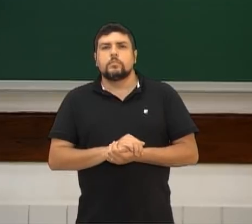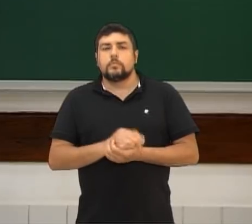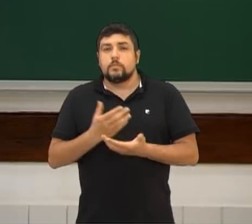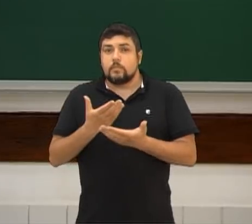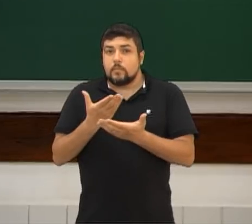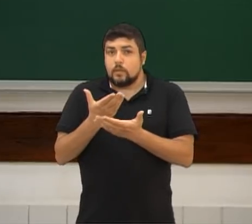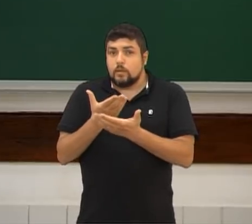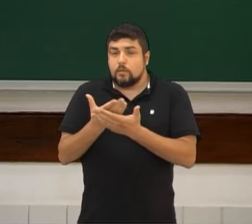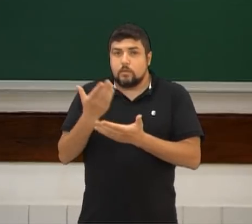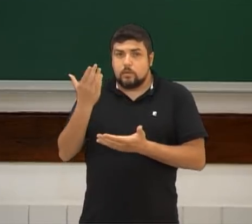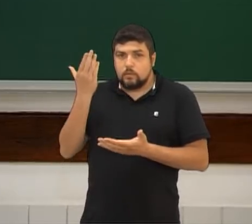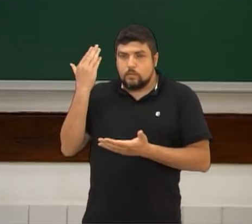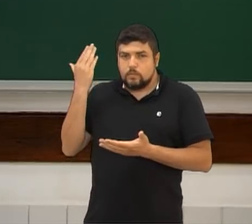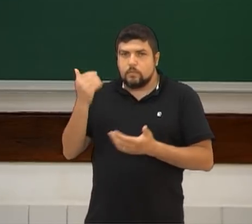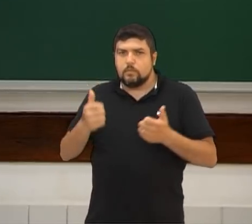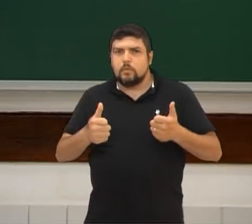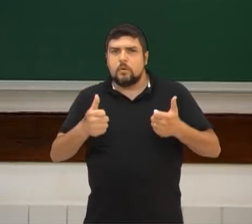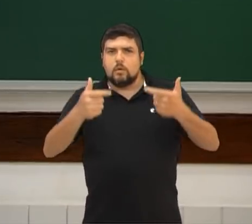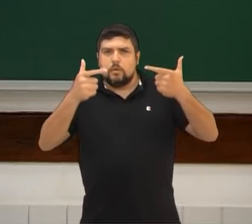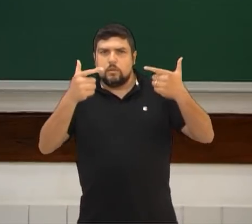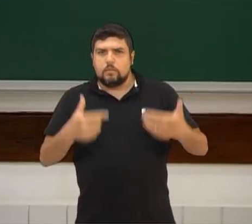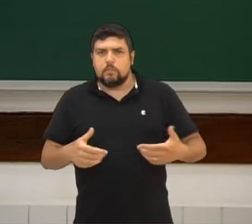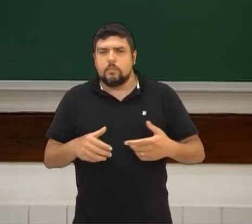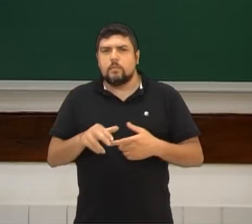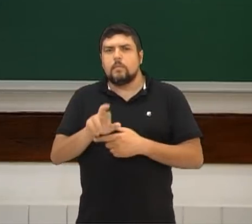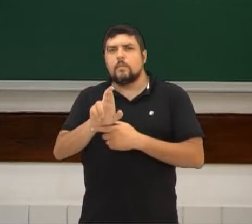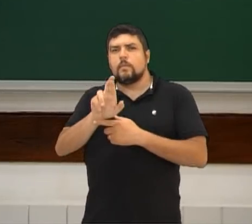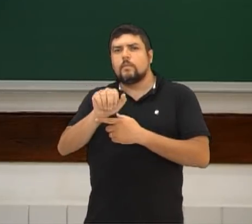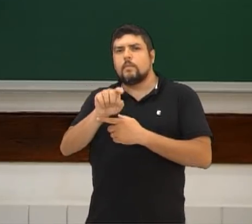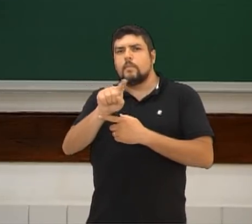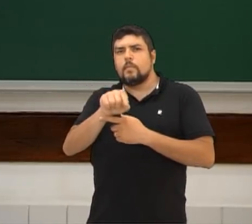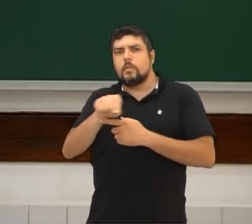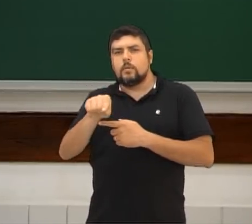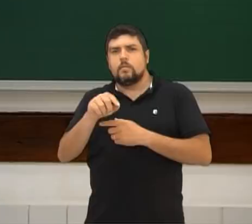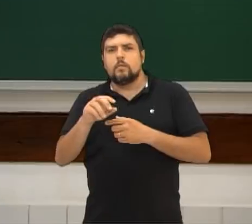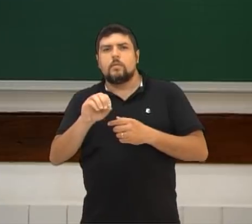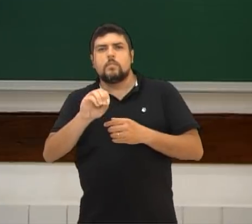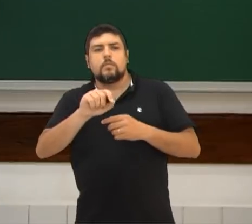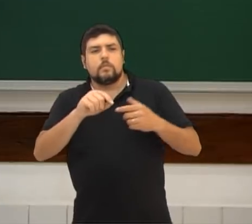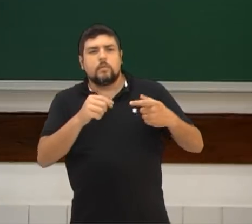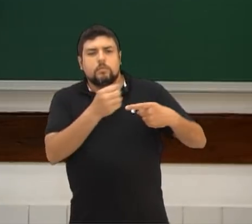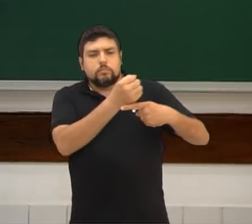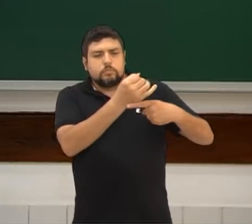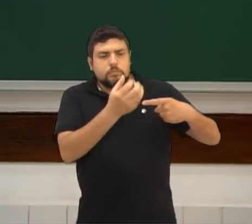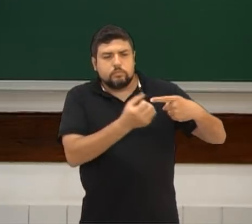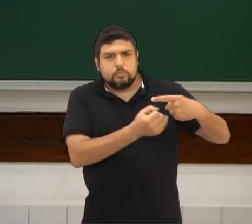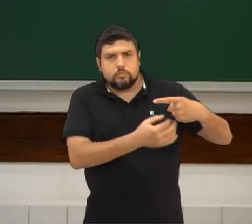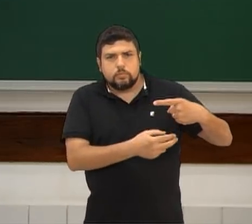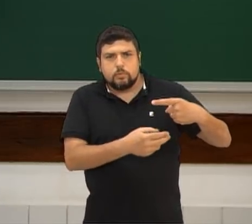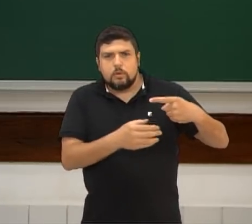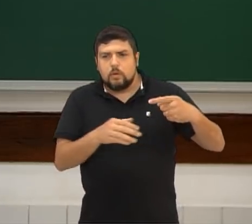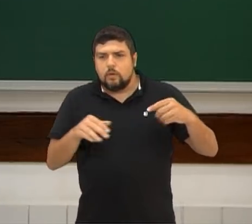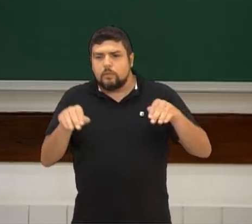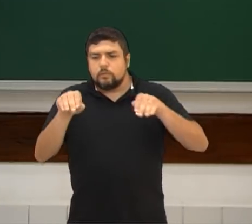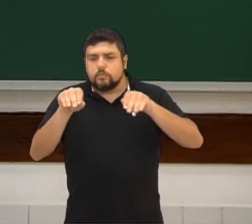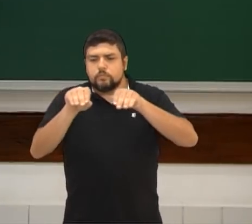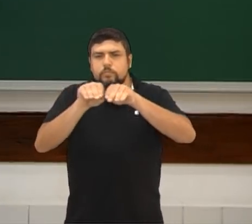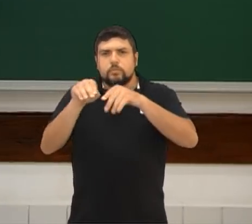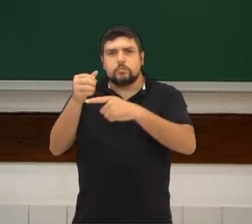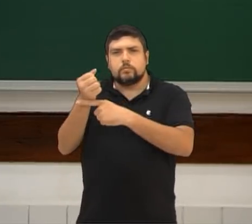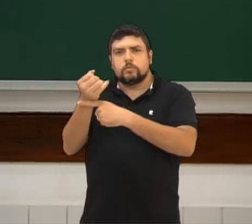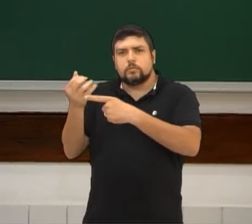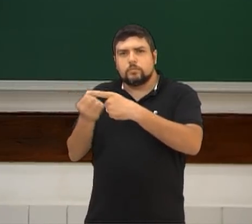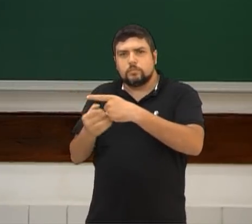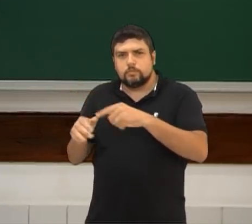anterior, abordamos sobre razões que são dadas por frações equivalentes. Uma